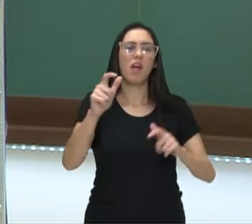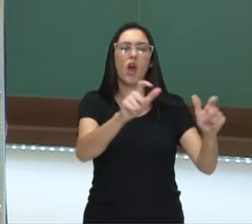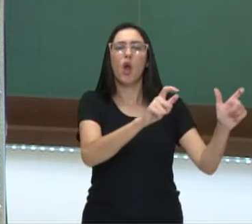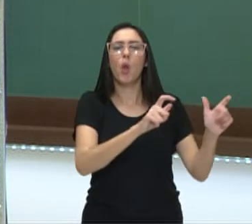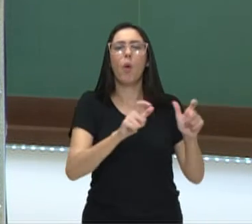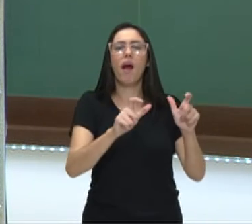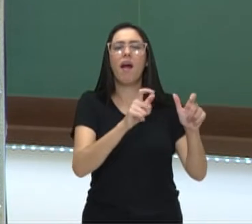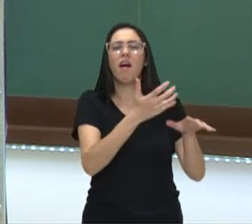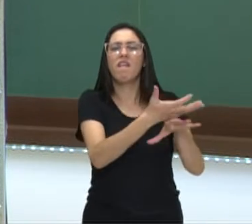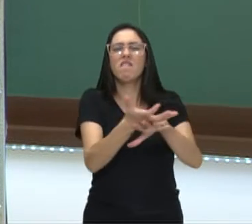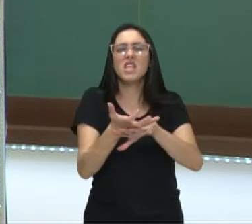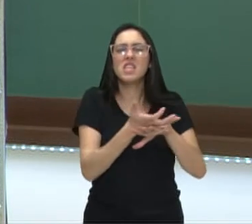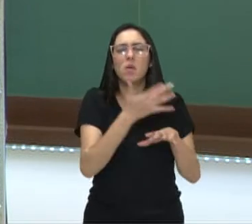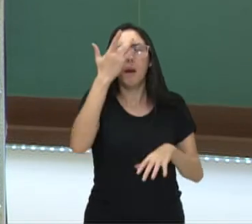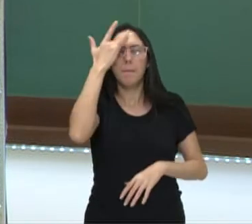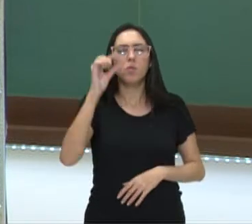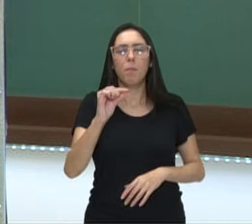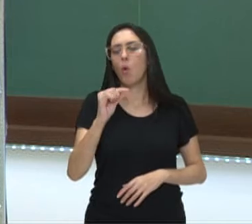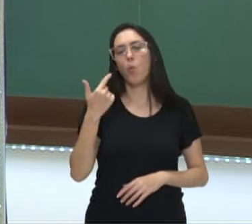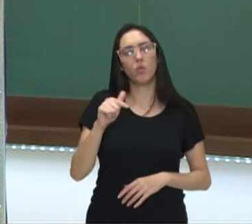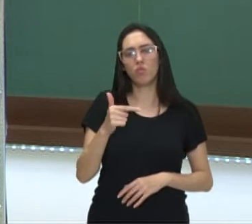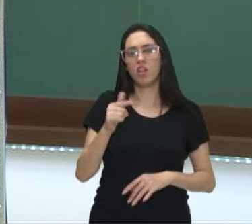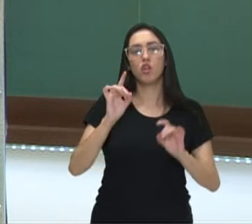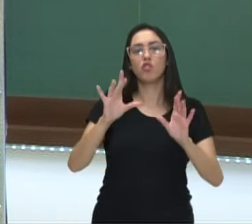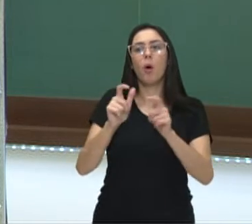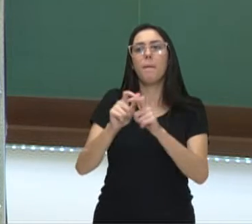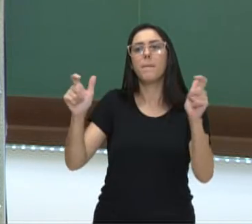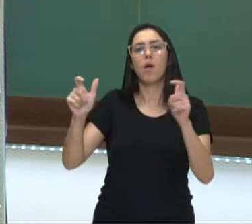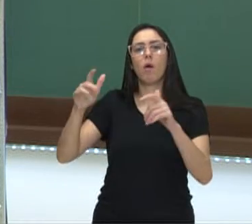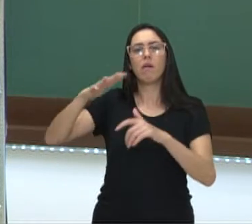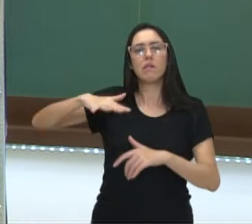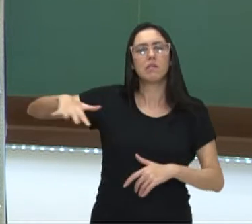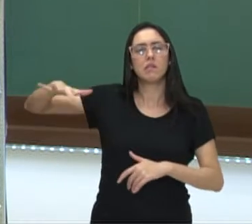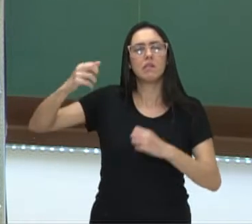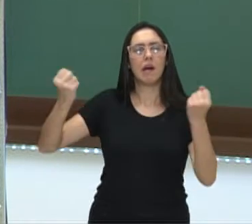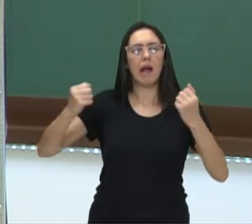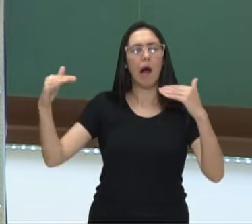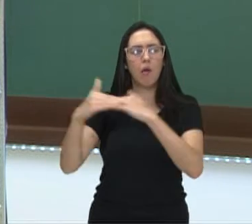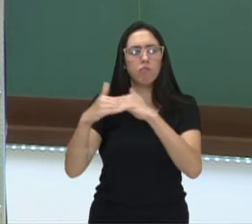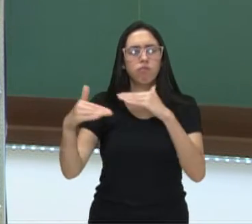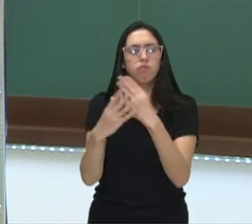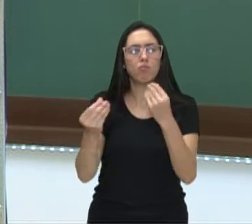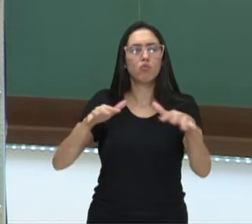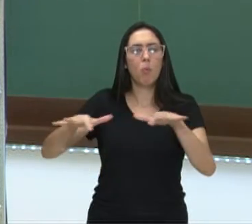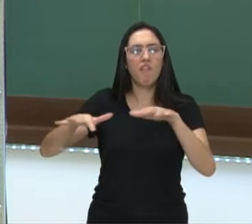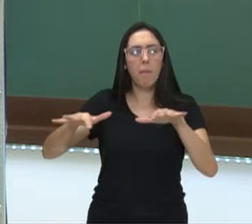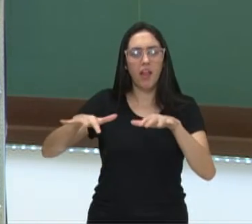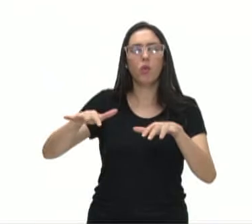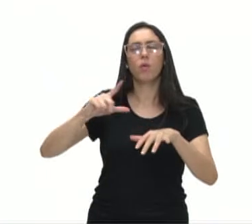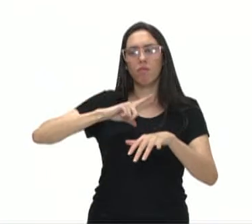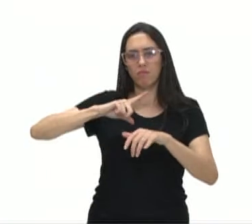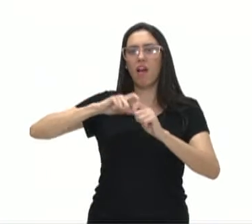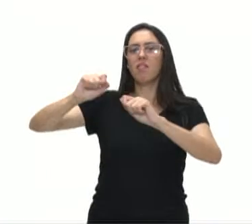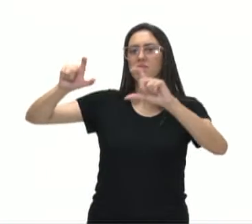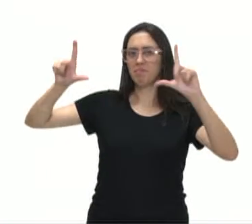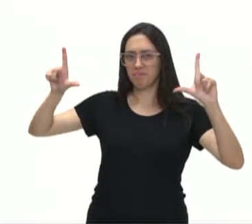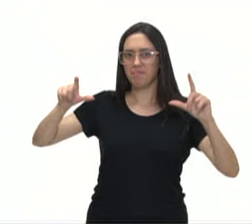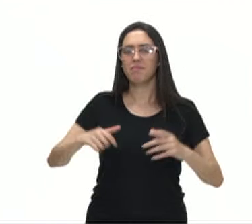grande movimento. Por isso que a gente vai encontrar eles sempre em grandes avenidas de grande movimento. E ainda os